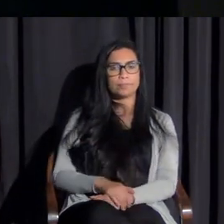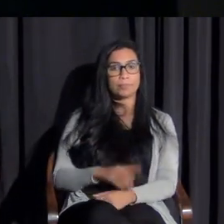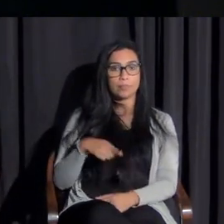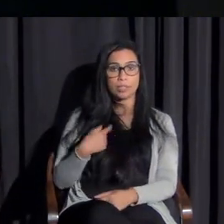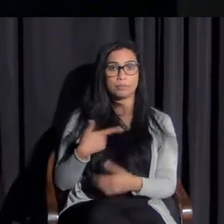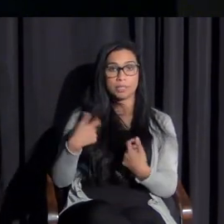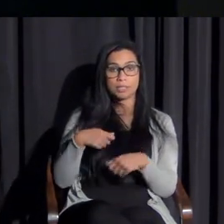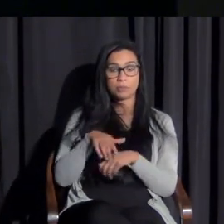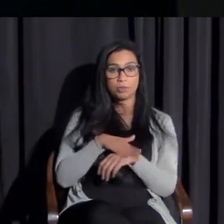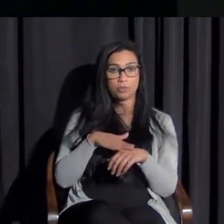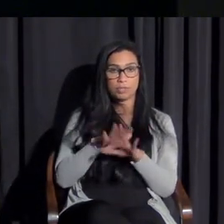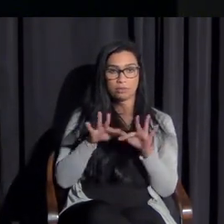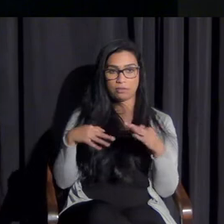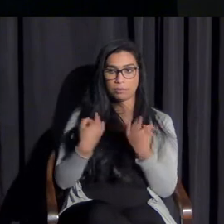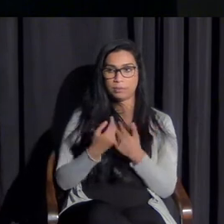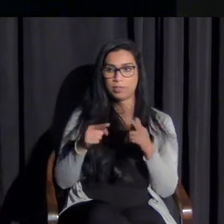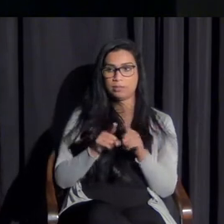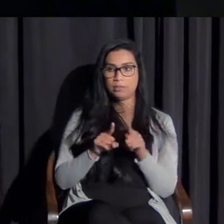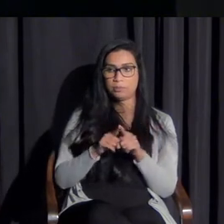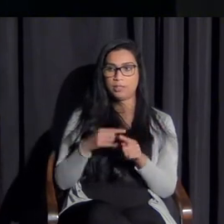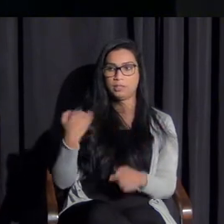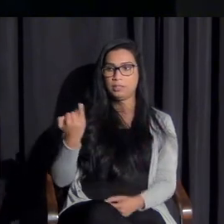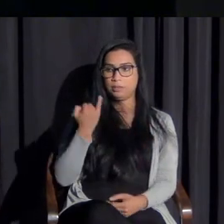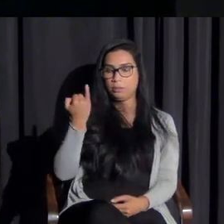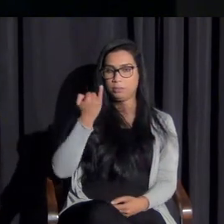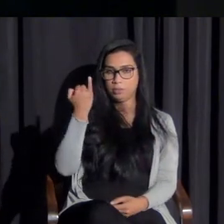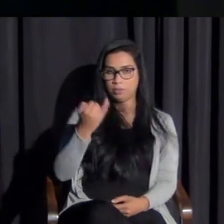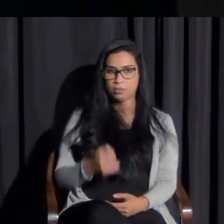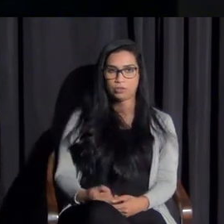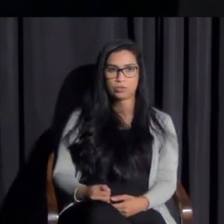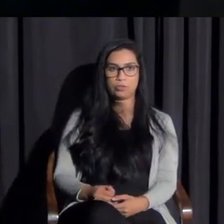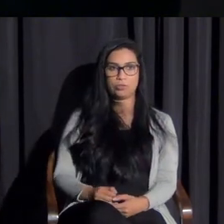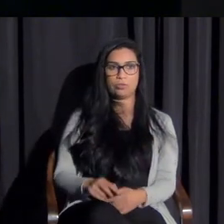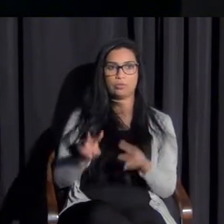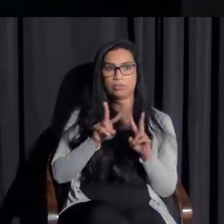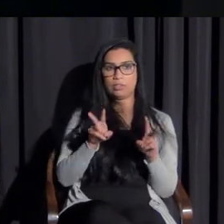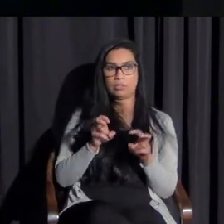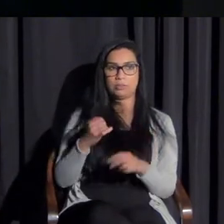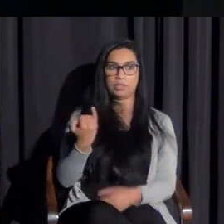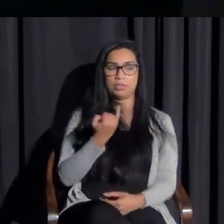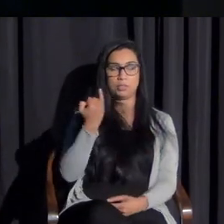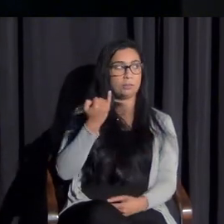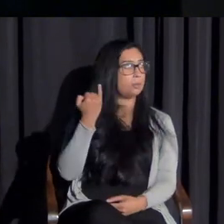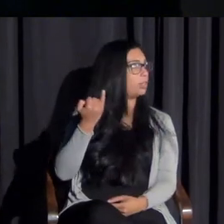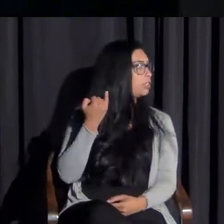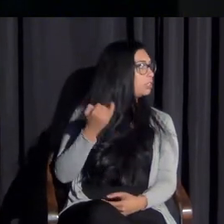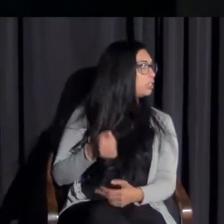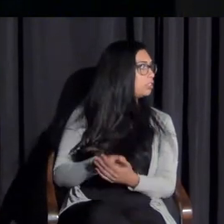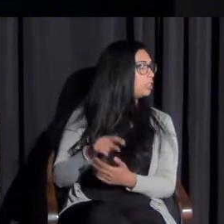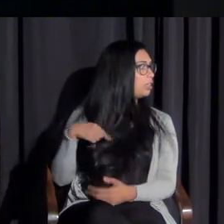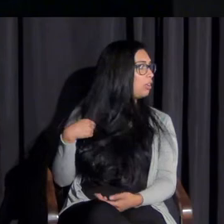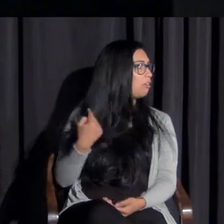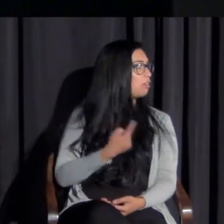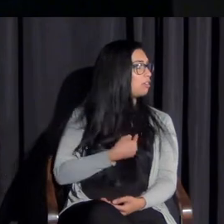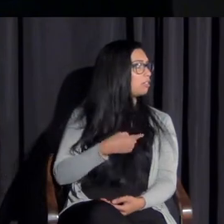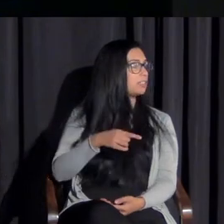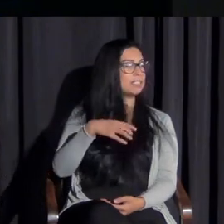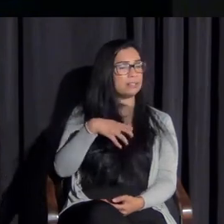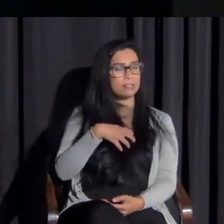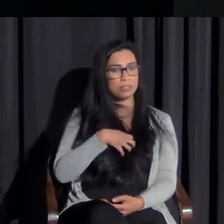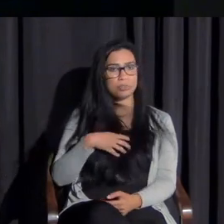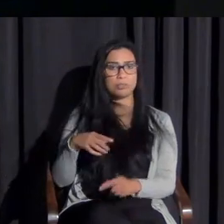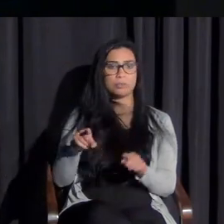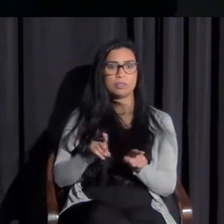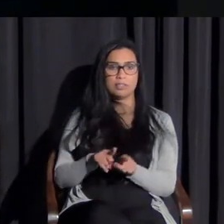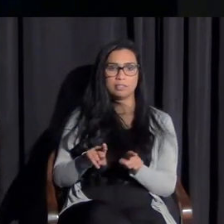isso com as famílias, né? Então, acho que essa é uma questão, né, que a gente foi sentindo essa necessidade também a partir